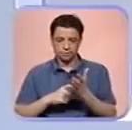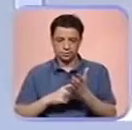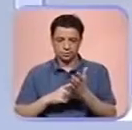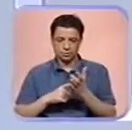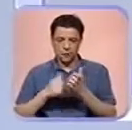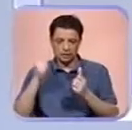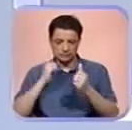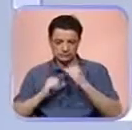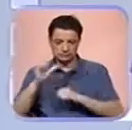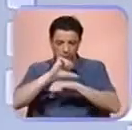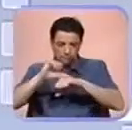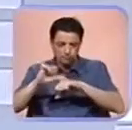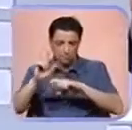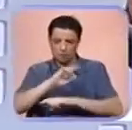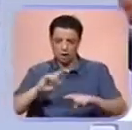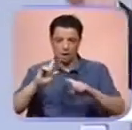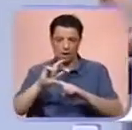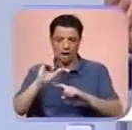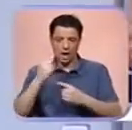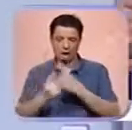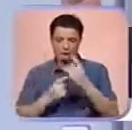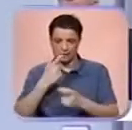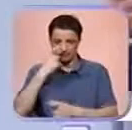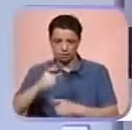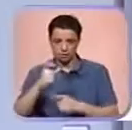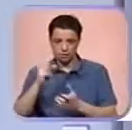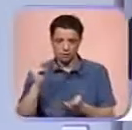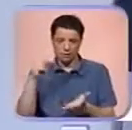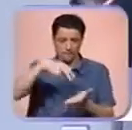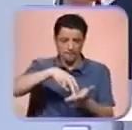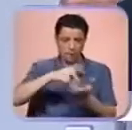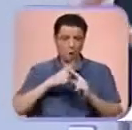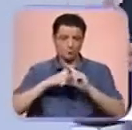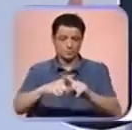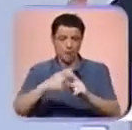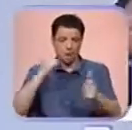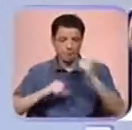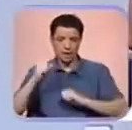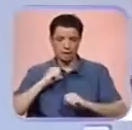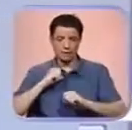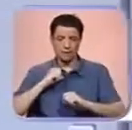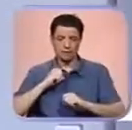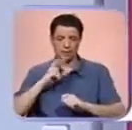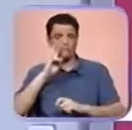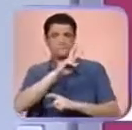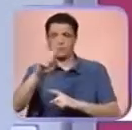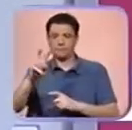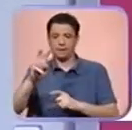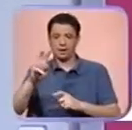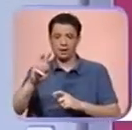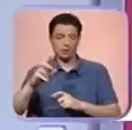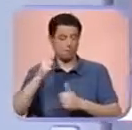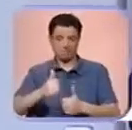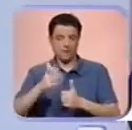suturas. Sim. O dente no próprio dia ainda está às vezes a levantar-se no hospital onde foi operado e já está a dizer que está a ver bem quando é que fazemos o outro.